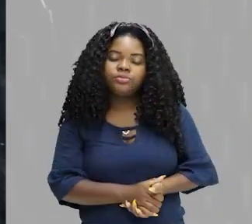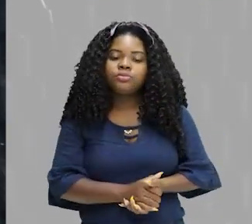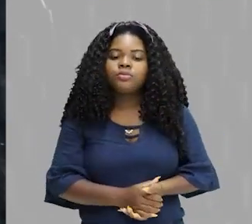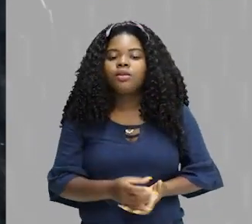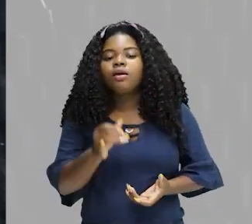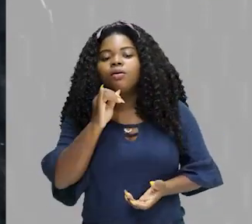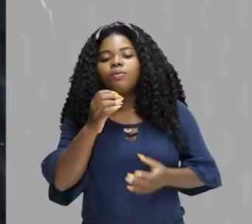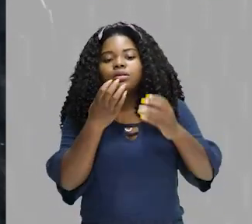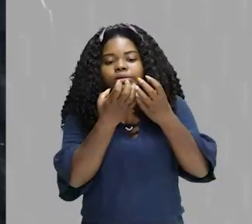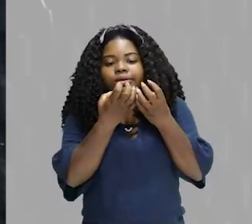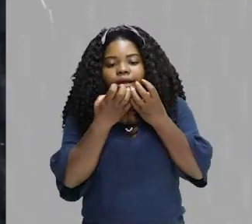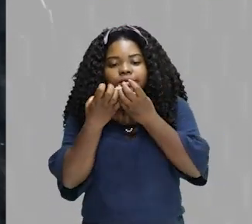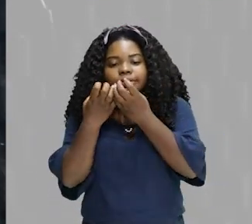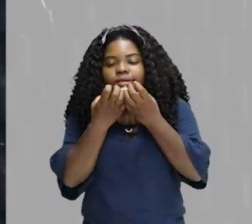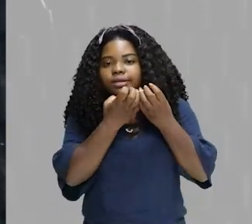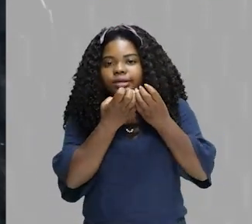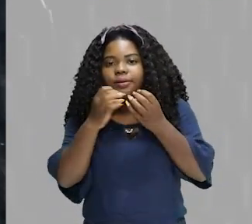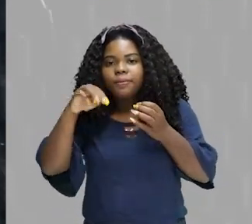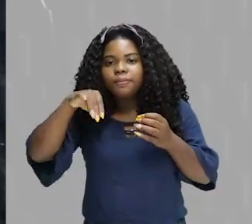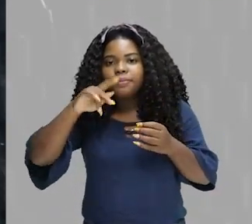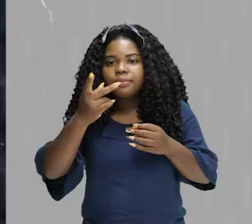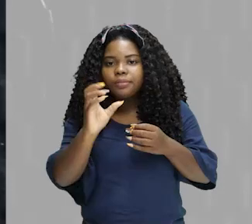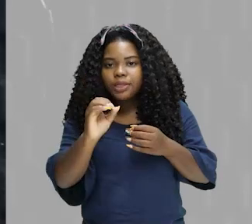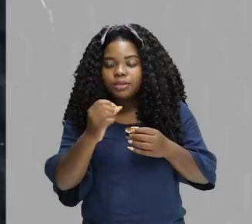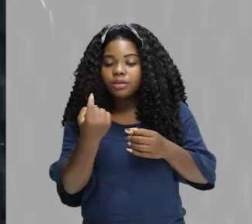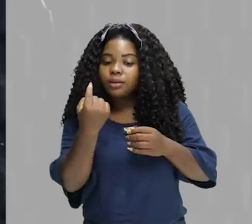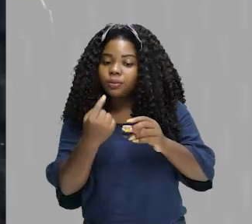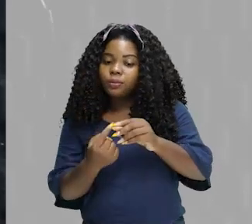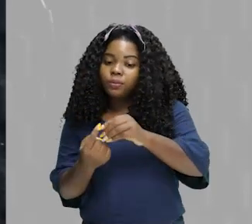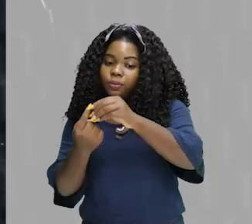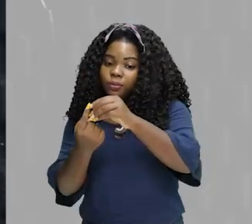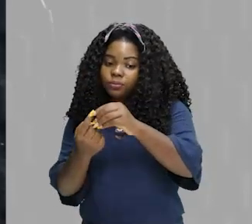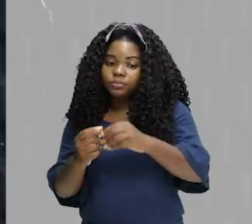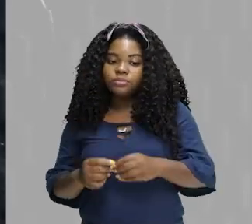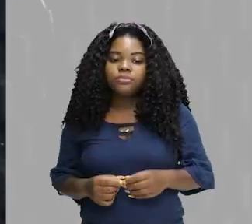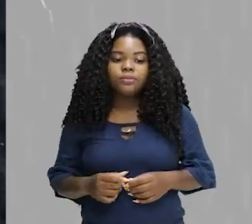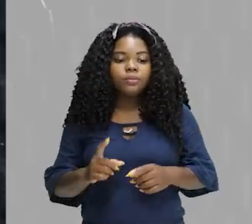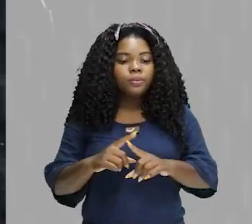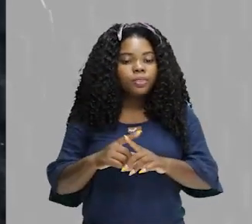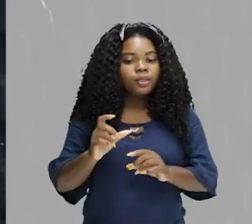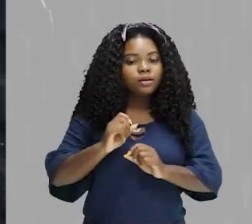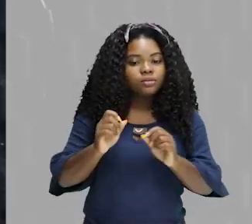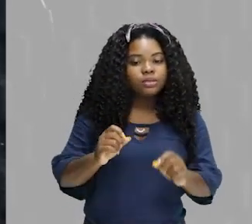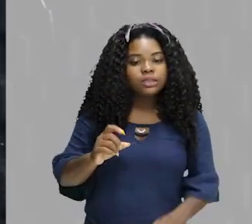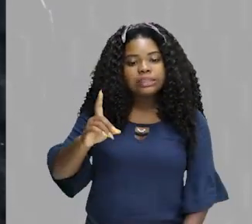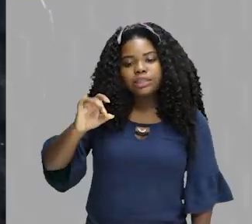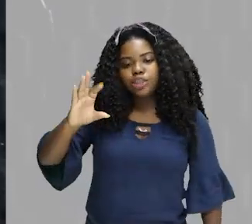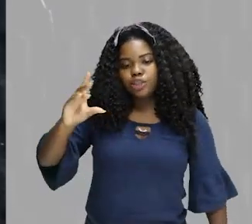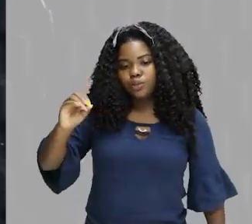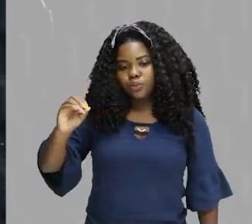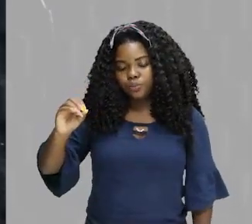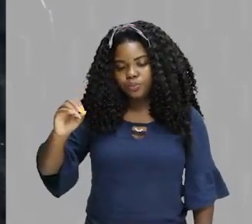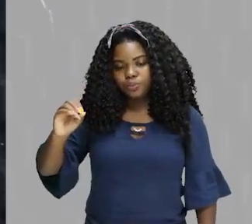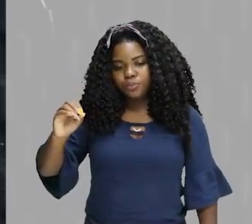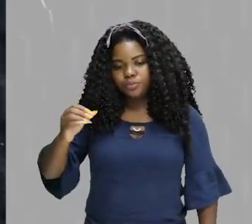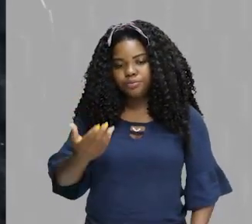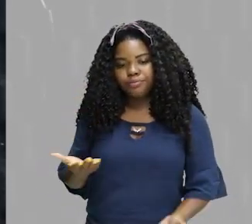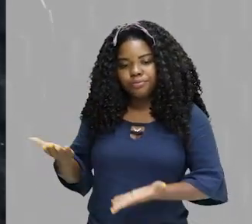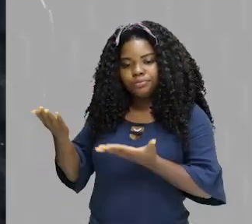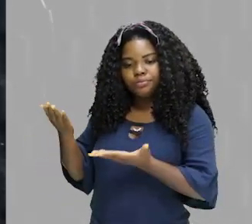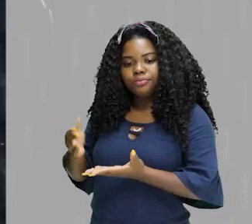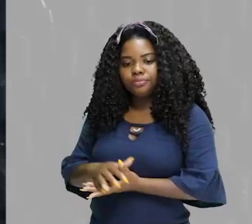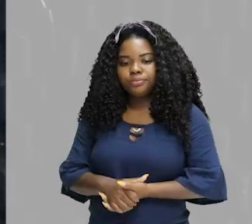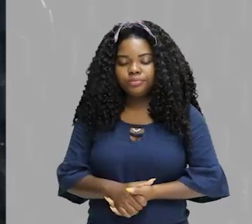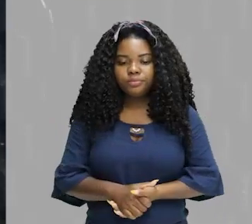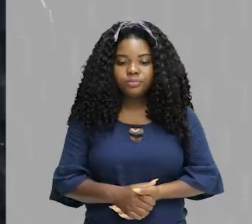um único cotilédone. Nas dicotiledôneas ou eudicotiledôneas, ela vai ter